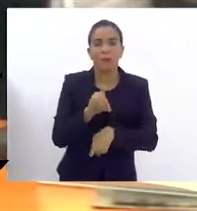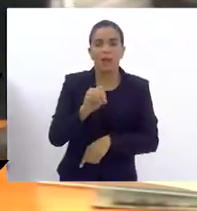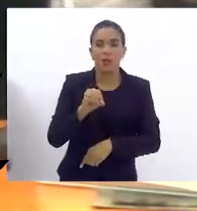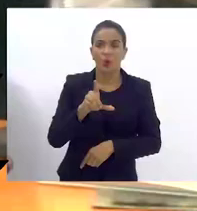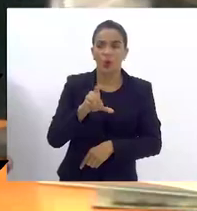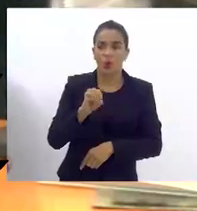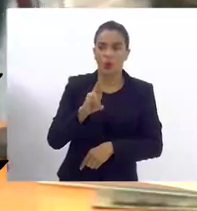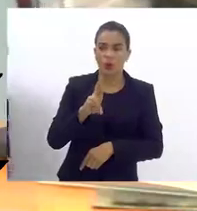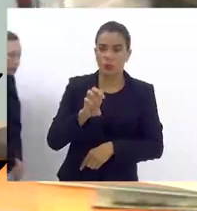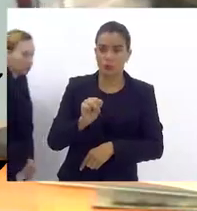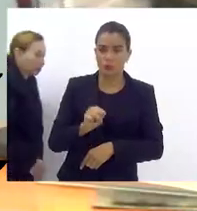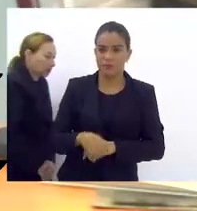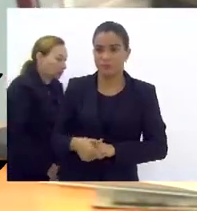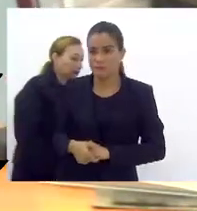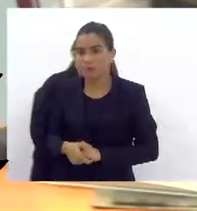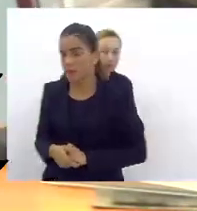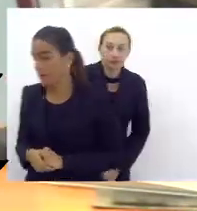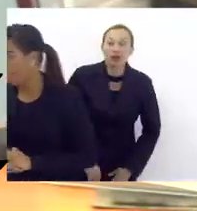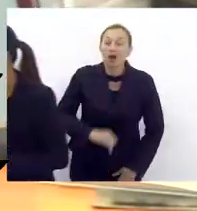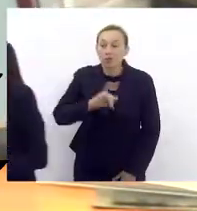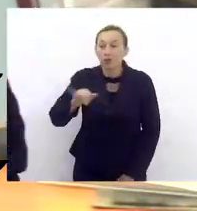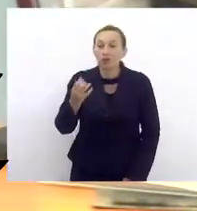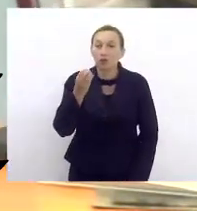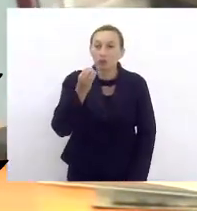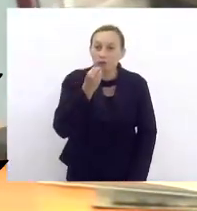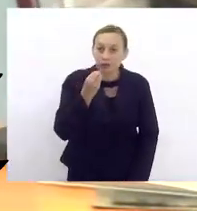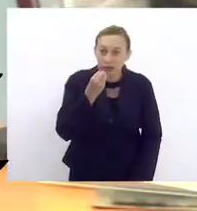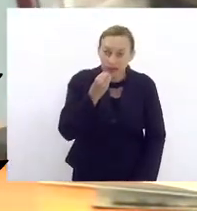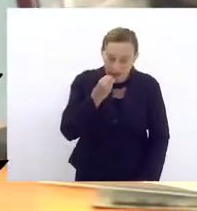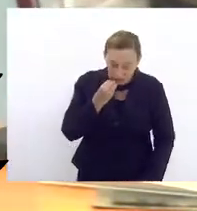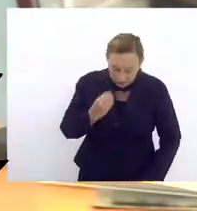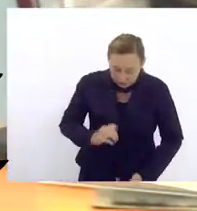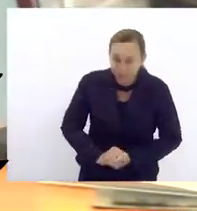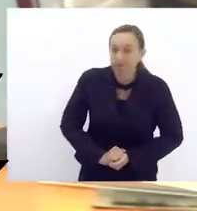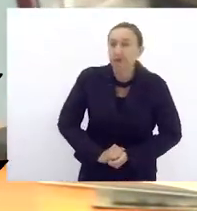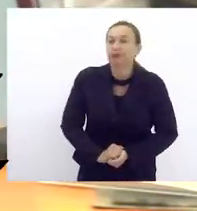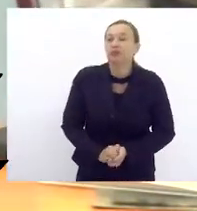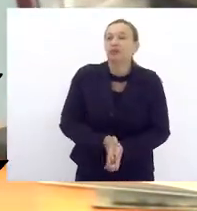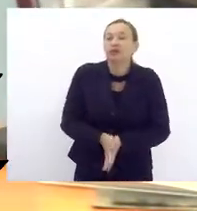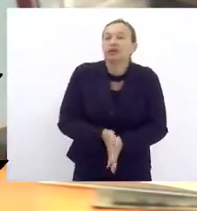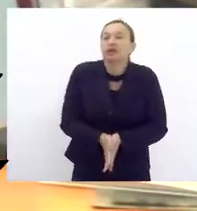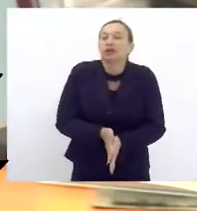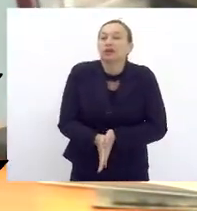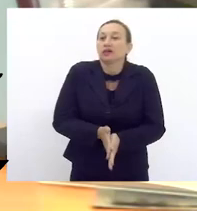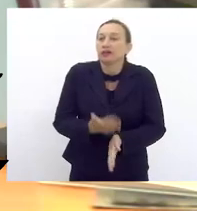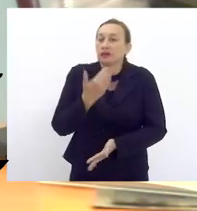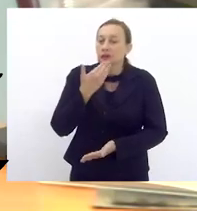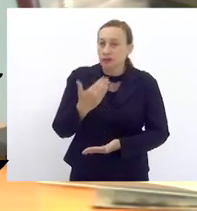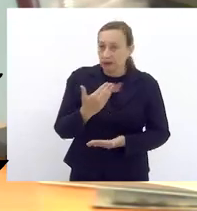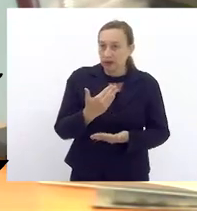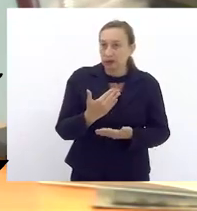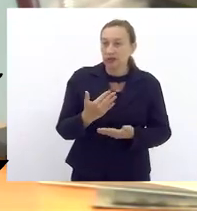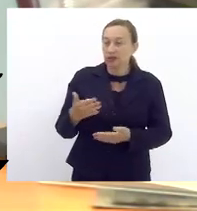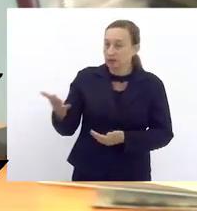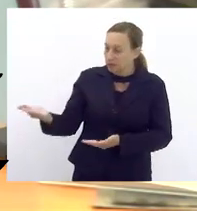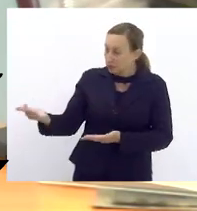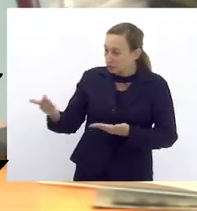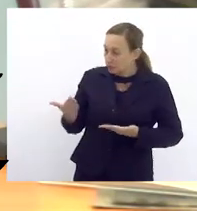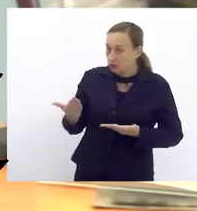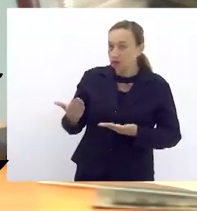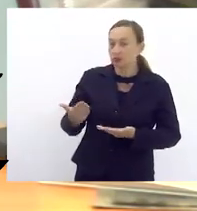eu quero aproveitar oportunidade para intimar para mesa